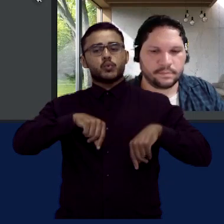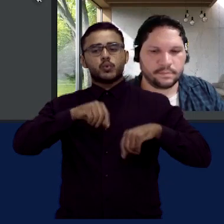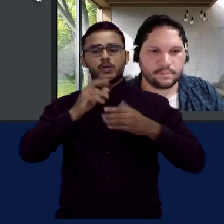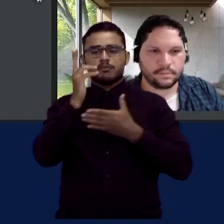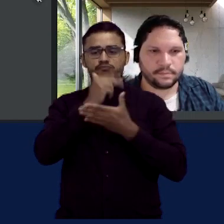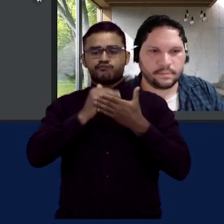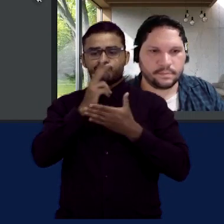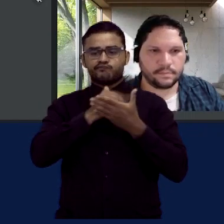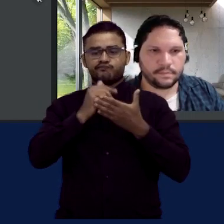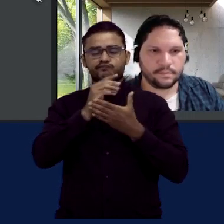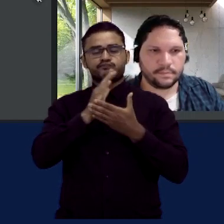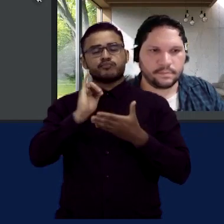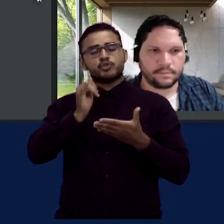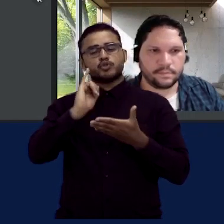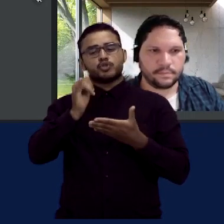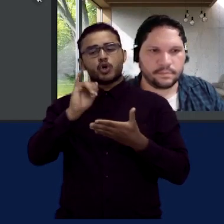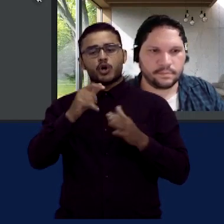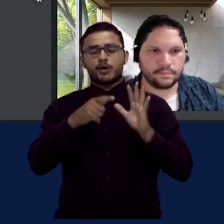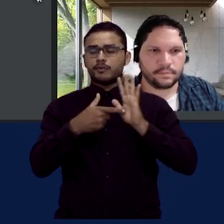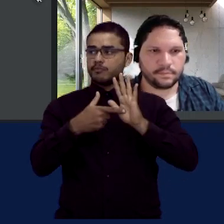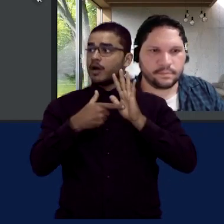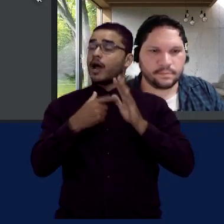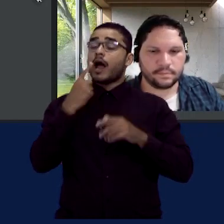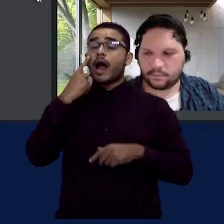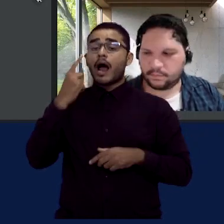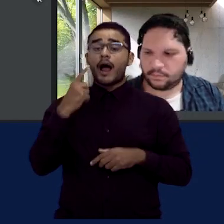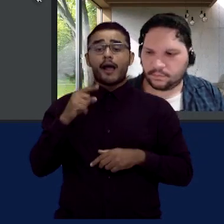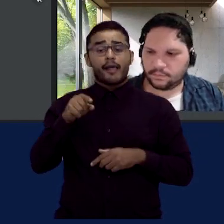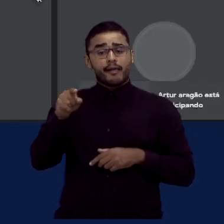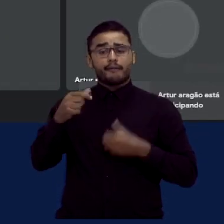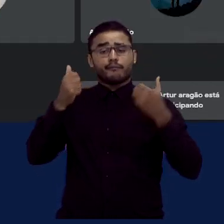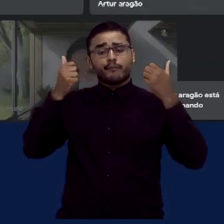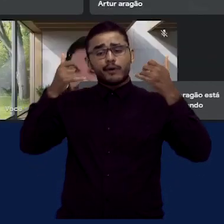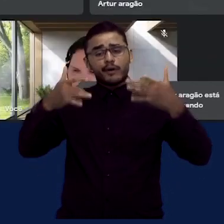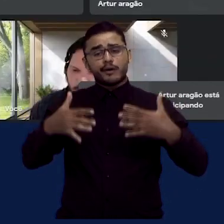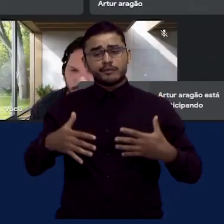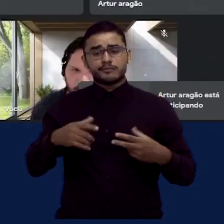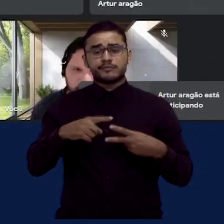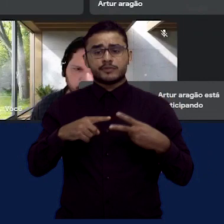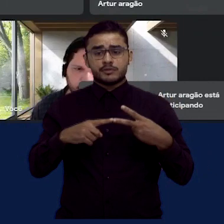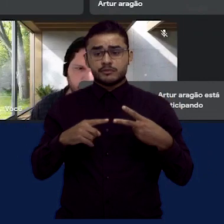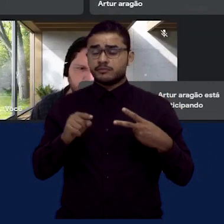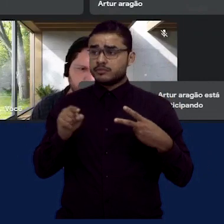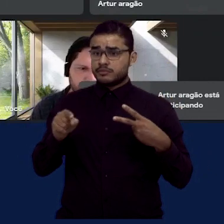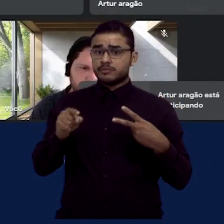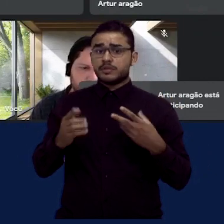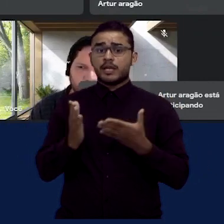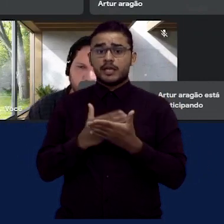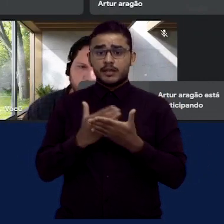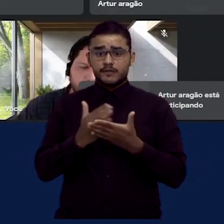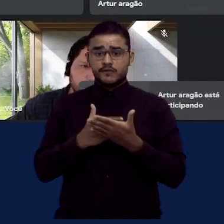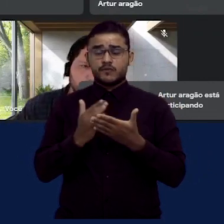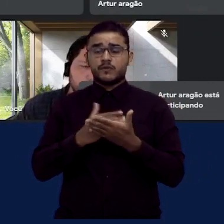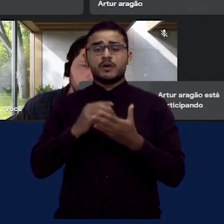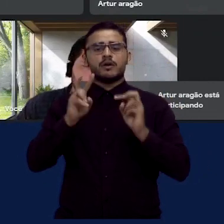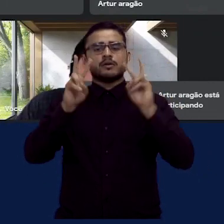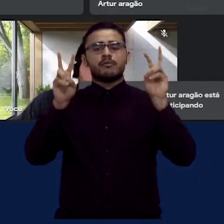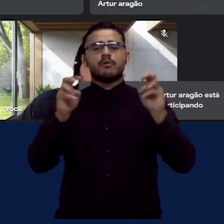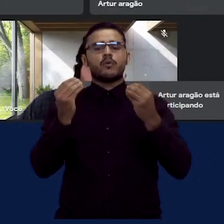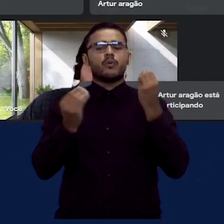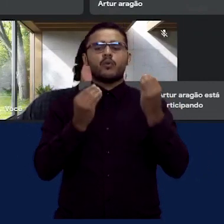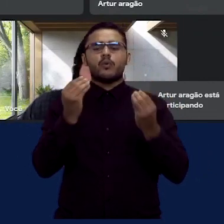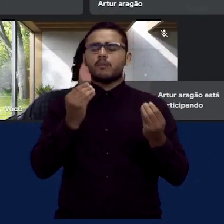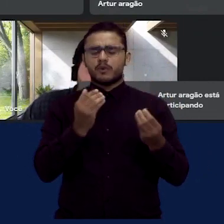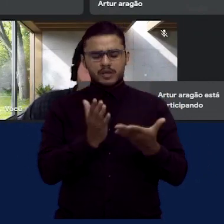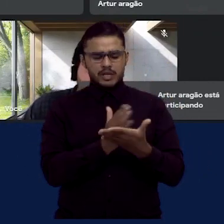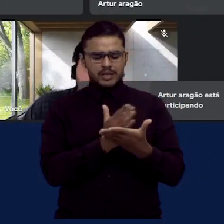tenta debulhar como funcionam, né? Como funciona a estrutura das histórias em quadrinhos. E o Scott McCloud,